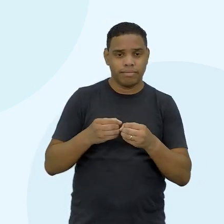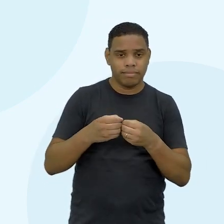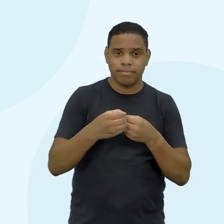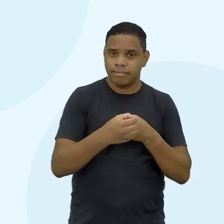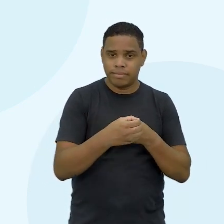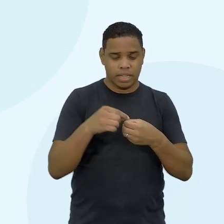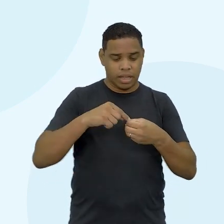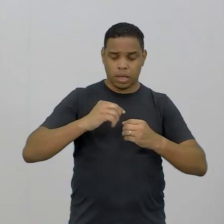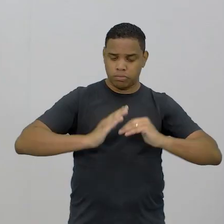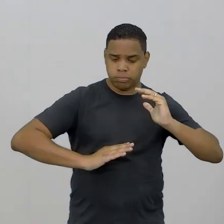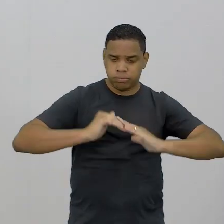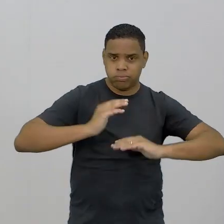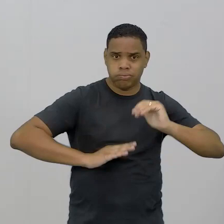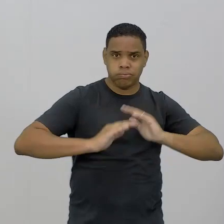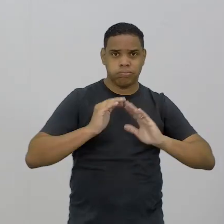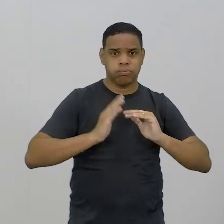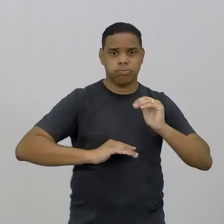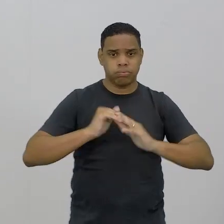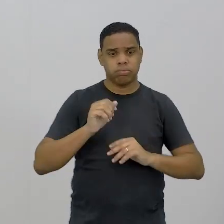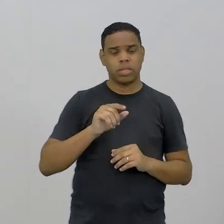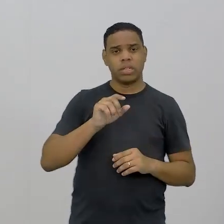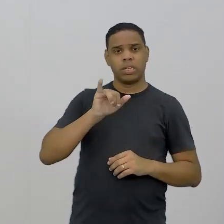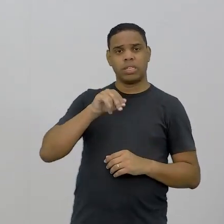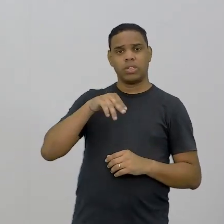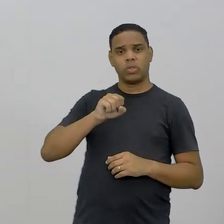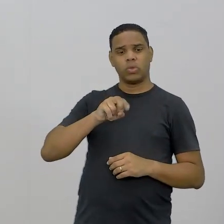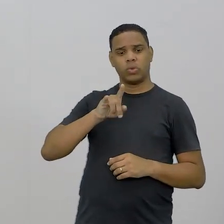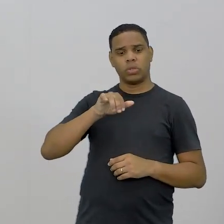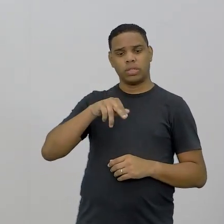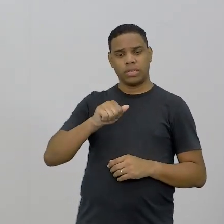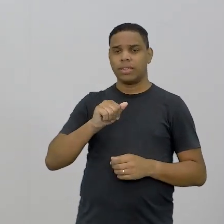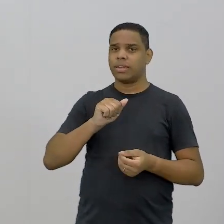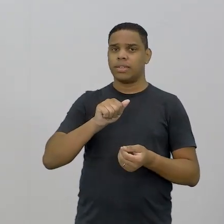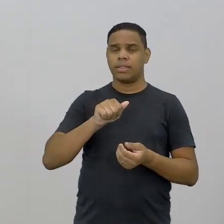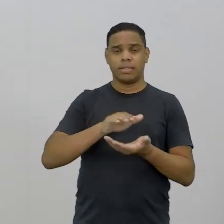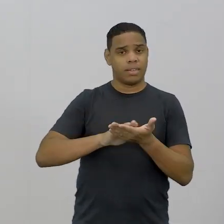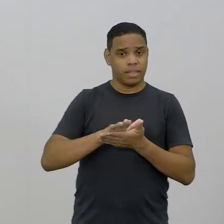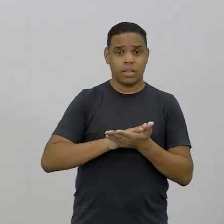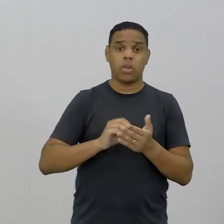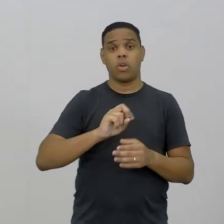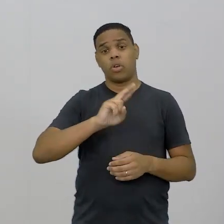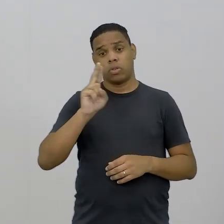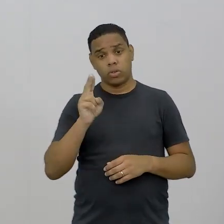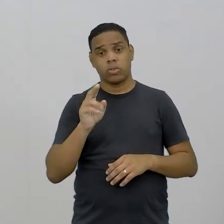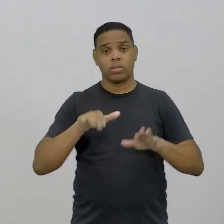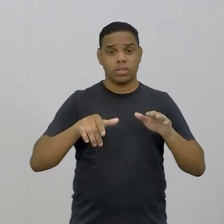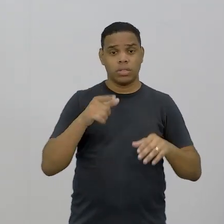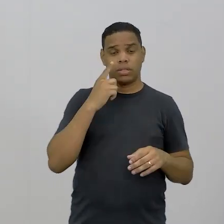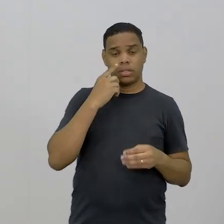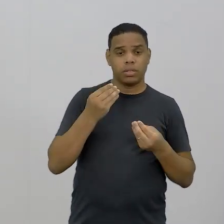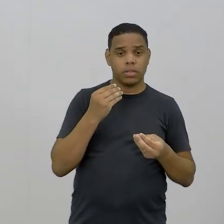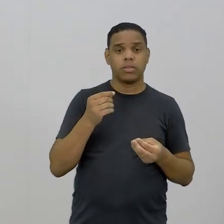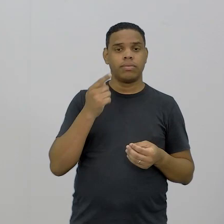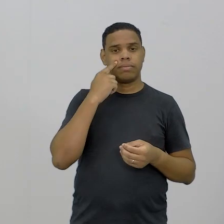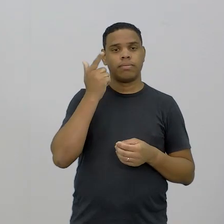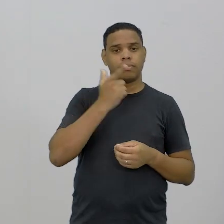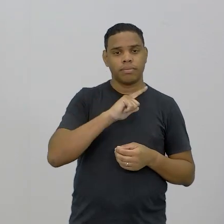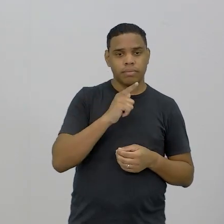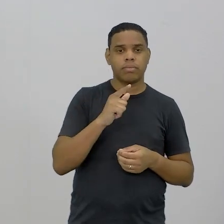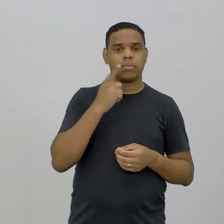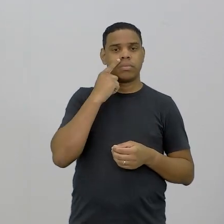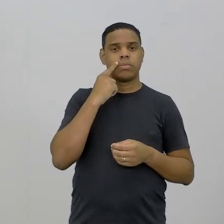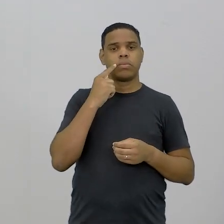estão produzindo adequadamente a insulina, ou ainda em casos, por exemplo, onde esse receptor não está